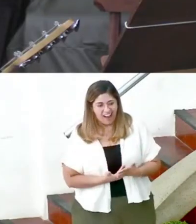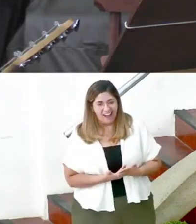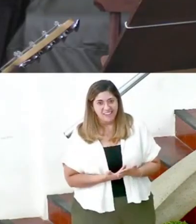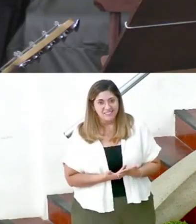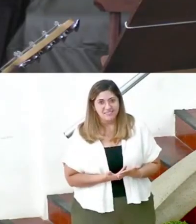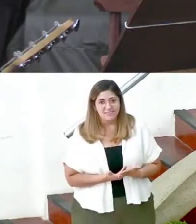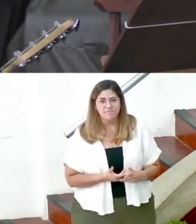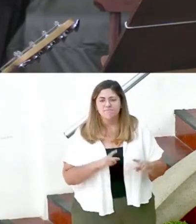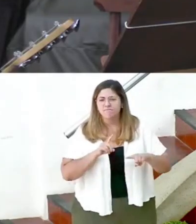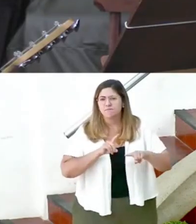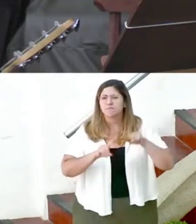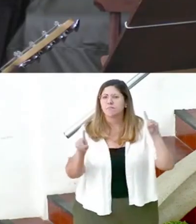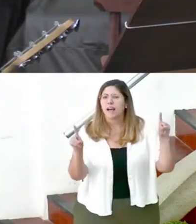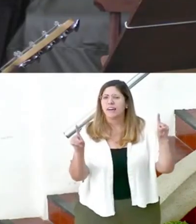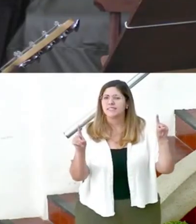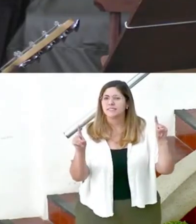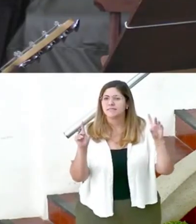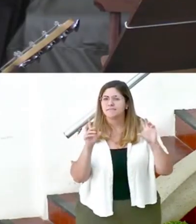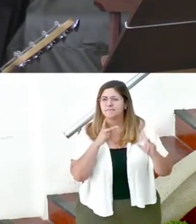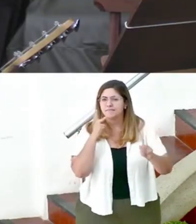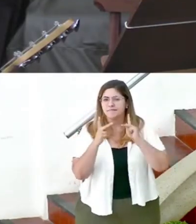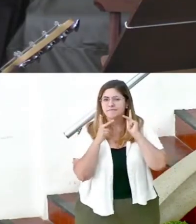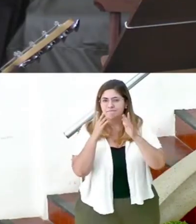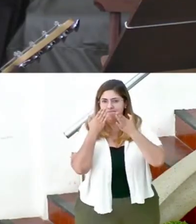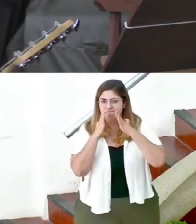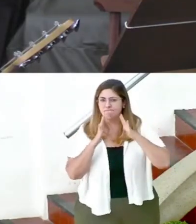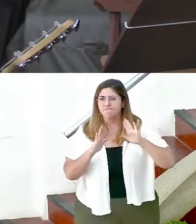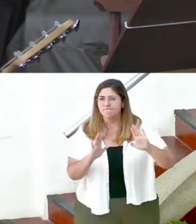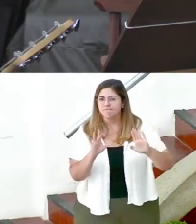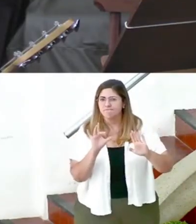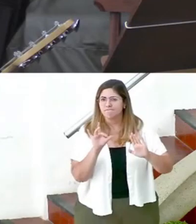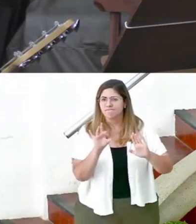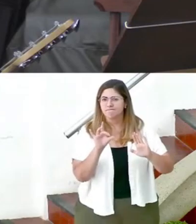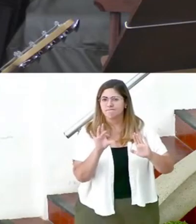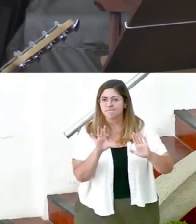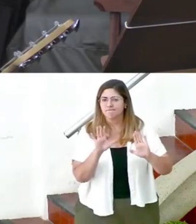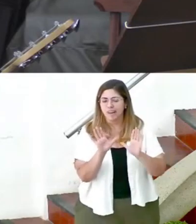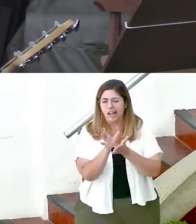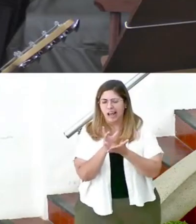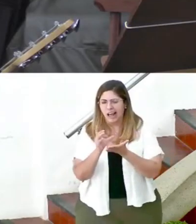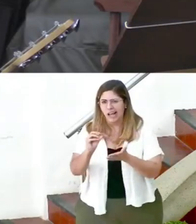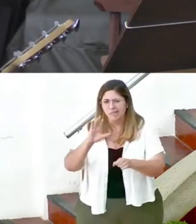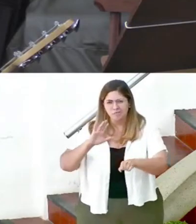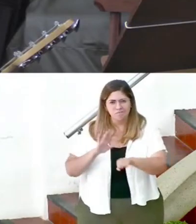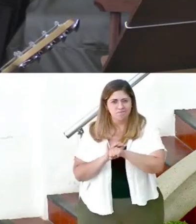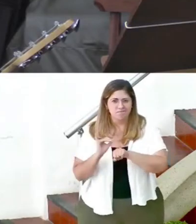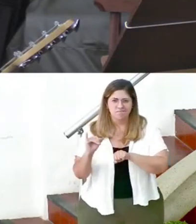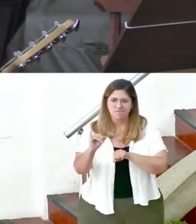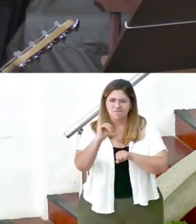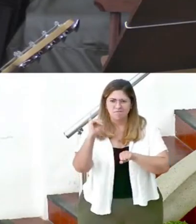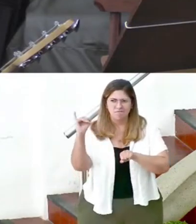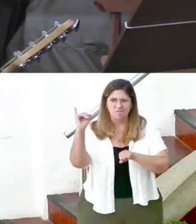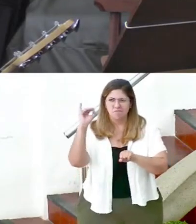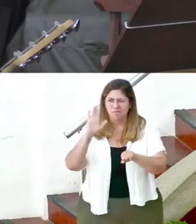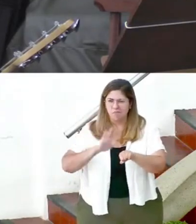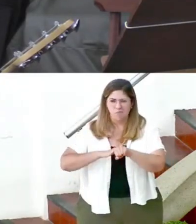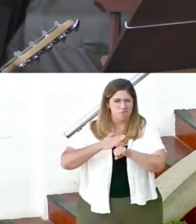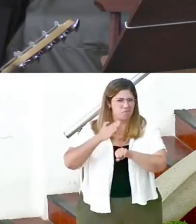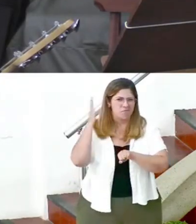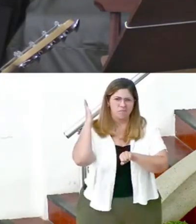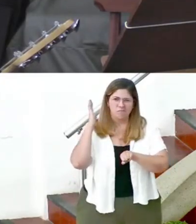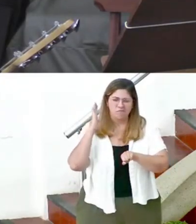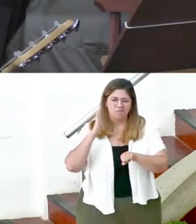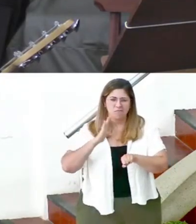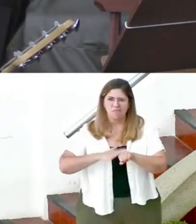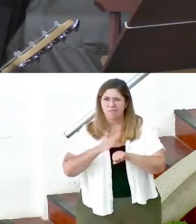é? Mas eu tenho que dizer humildemente que existe um tesouro maior do que as barras de ouro, maior do que as